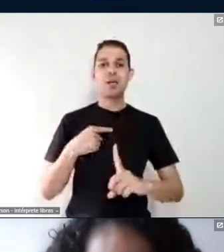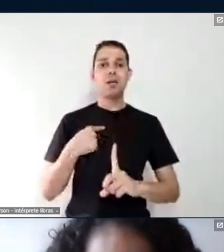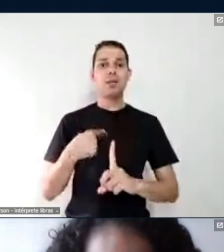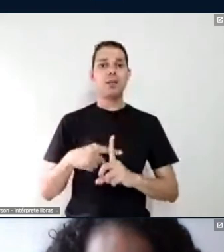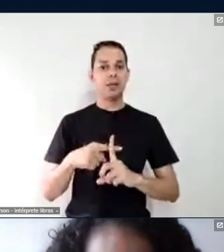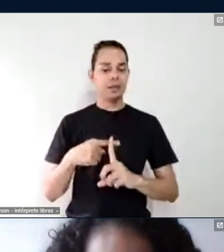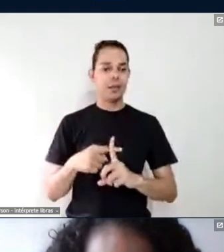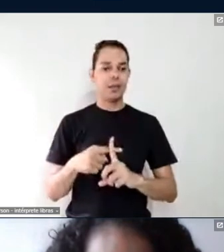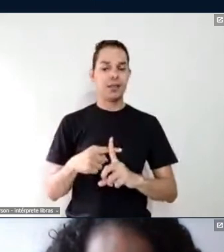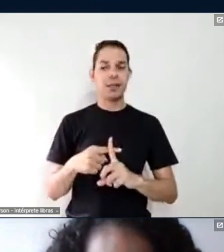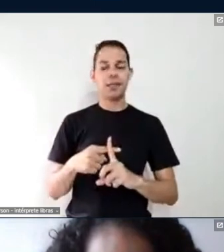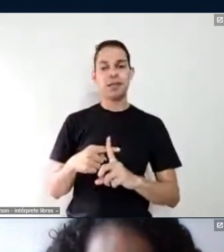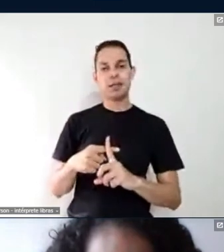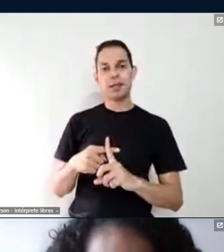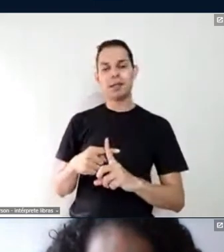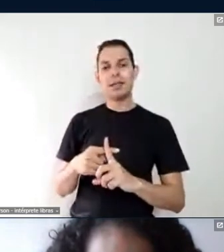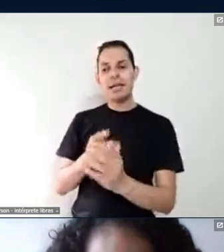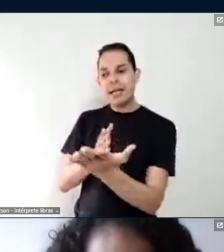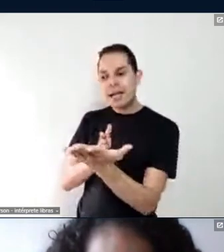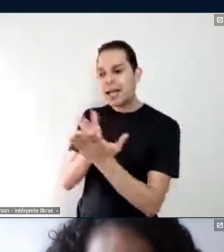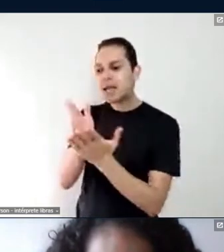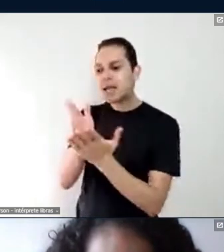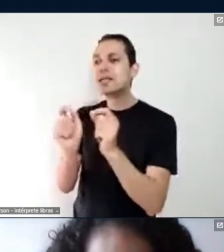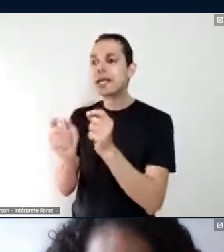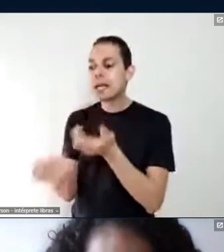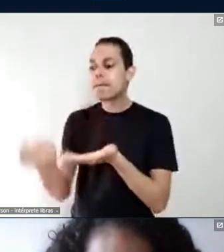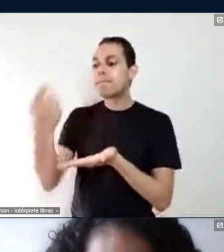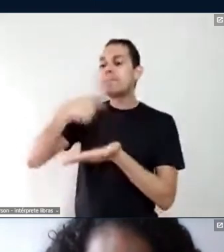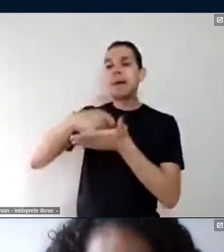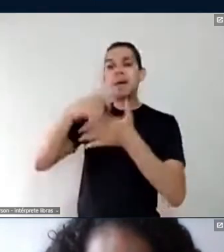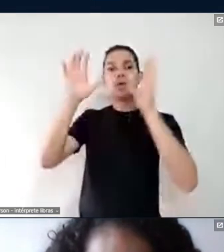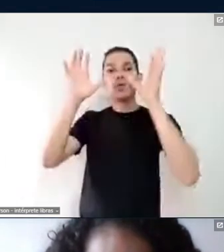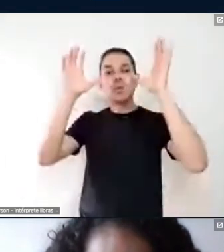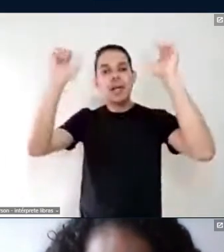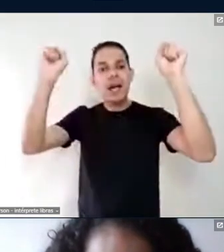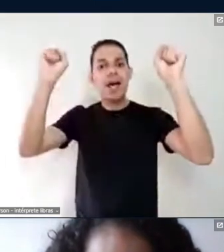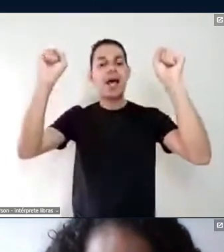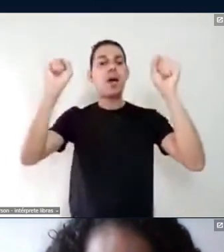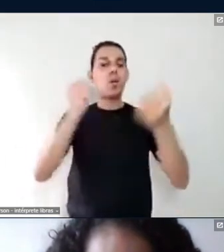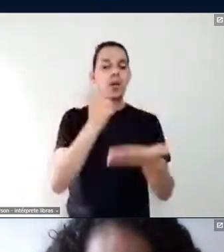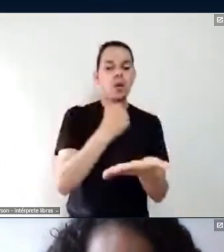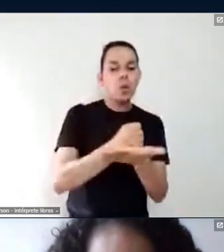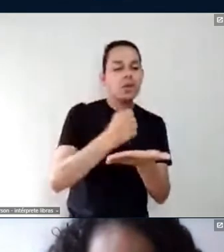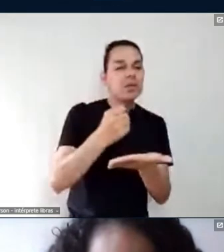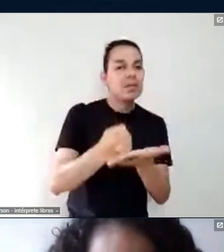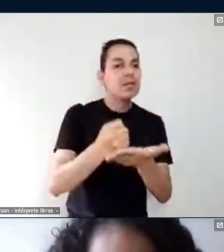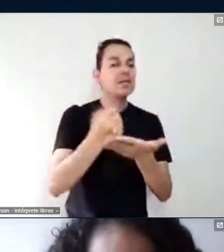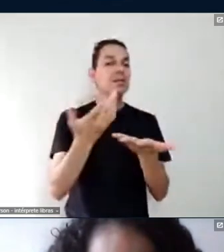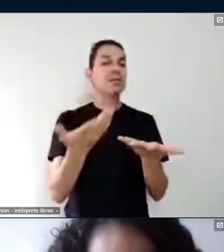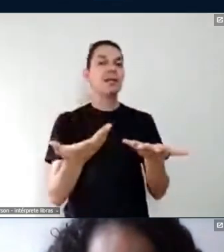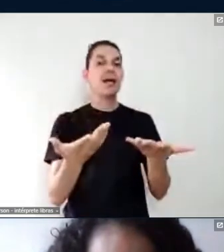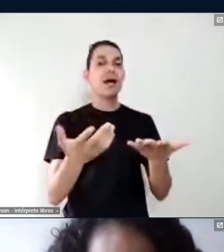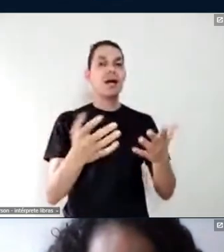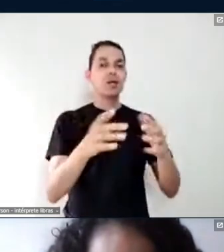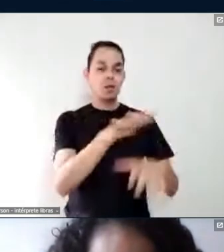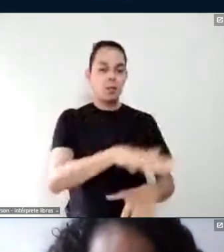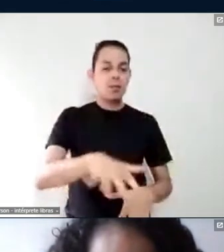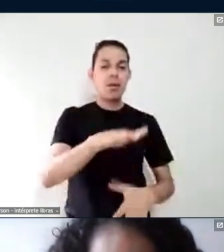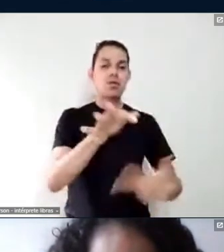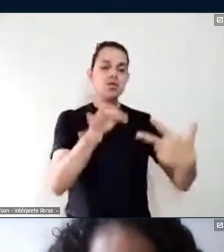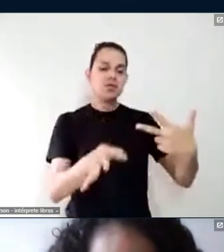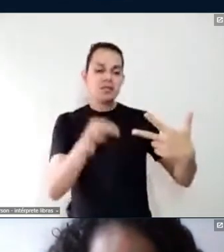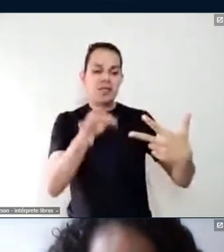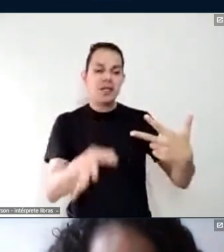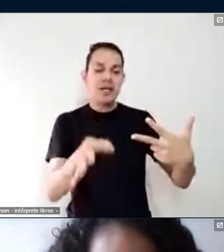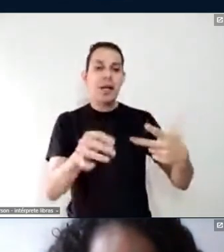aqui ele deve lealdade, ele é pago por um tribunal, ele é contratado pelo sistema judiciário, mas a quem